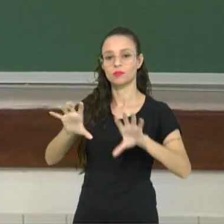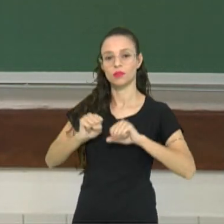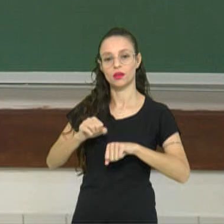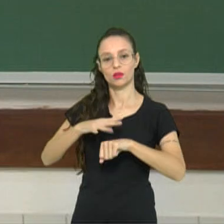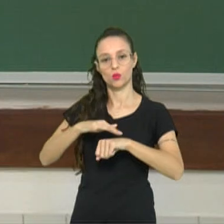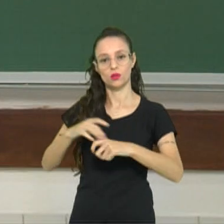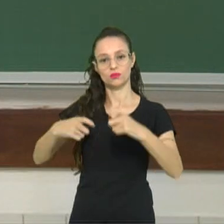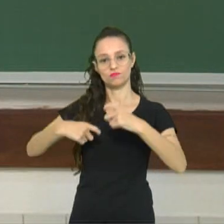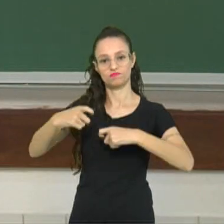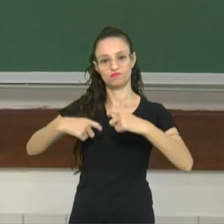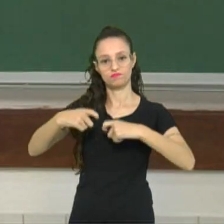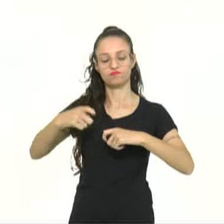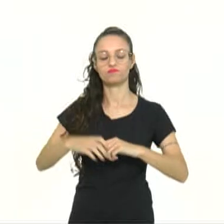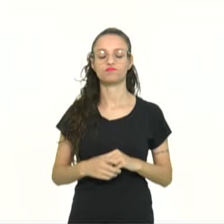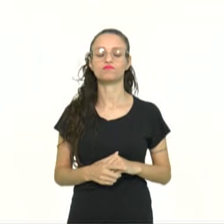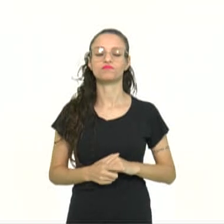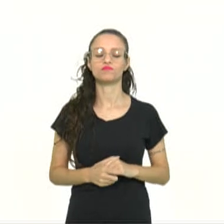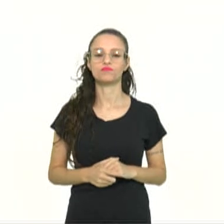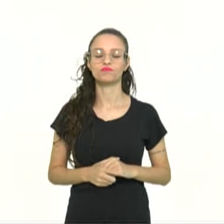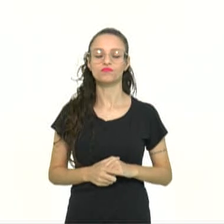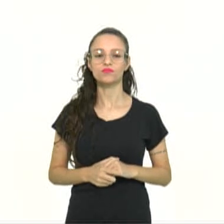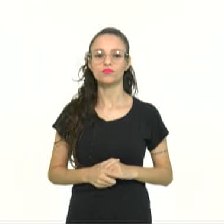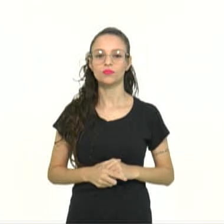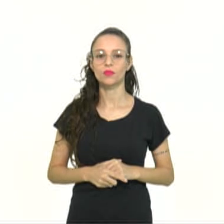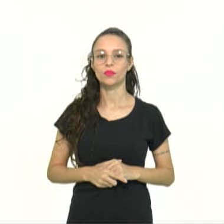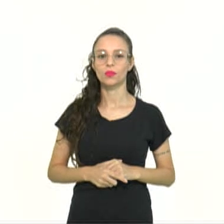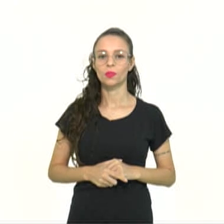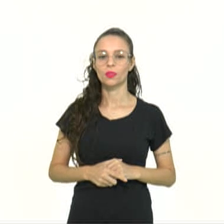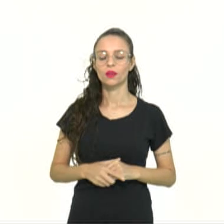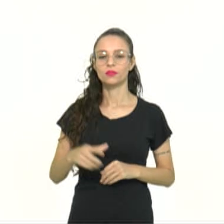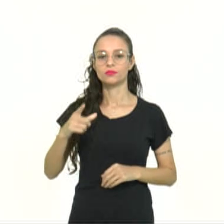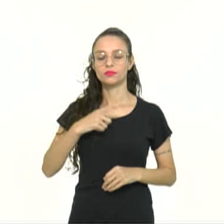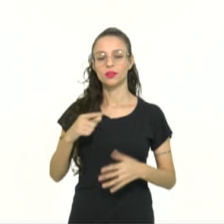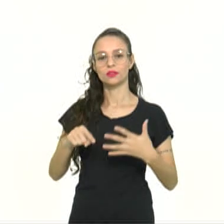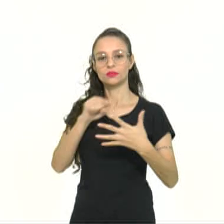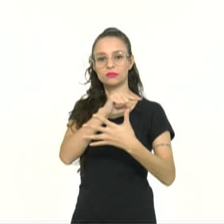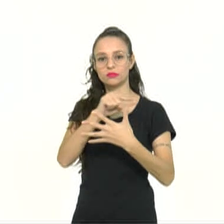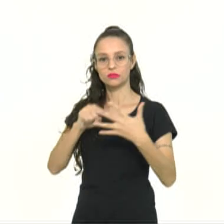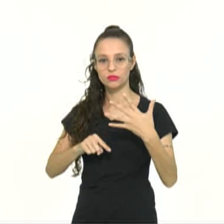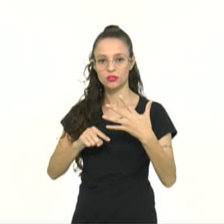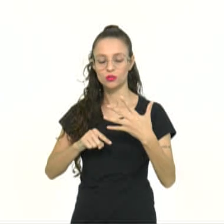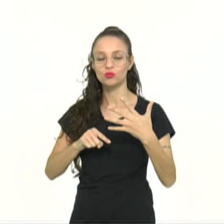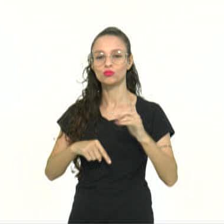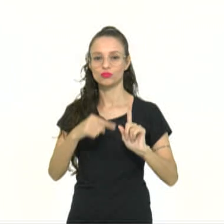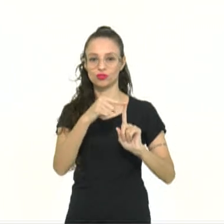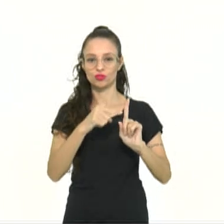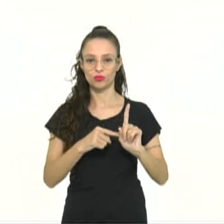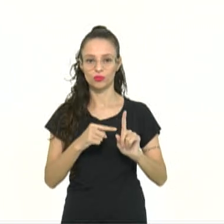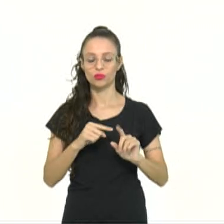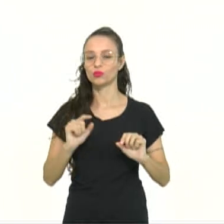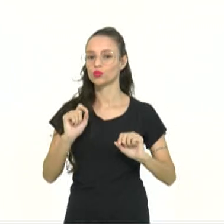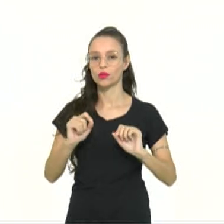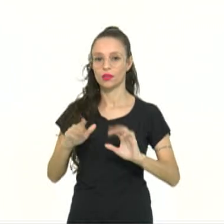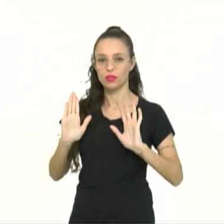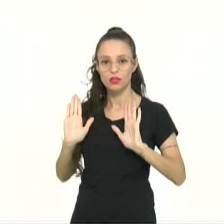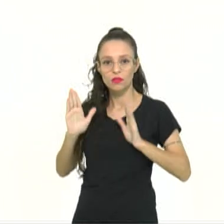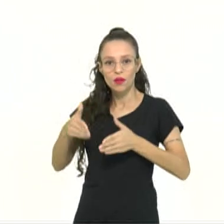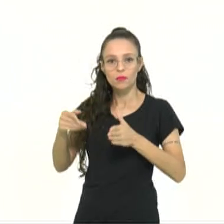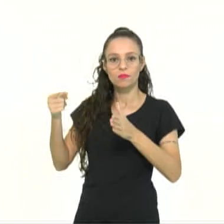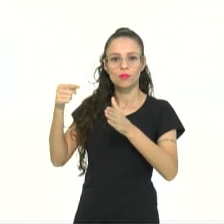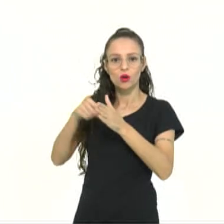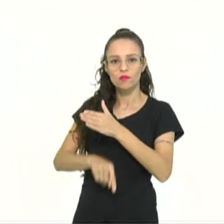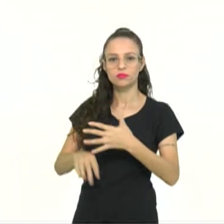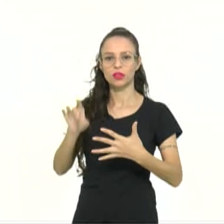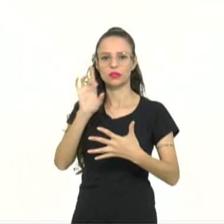infecções sexualmente transmissíveis. Eles vão ser classificados tecnicamente em 5 tipos básicos. Nós não vamos nos aprofundar